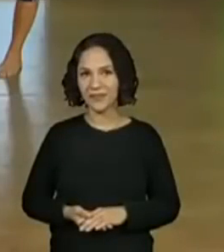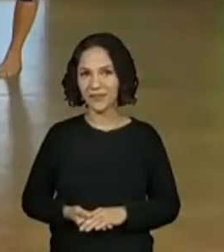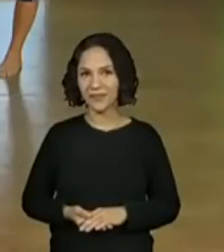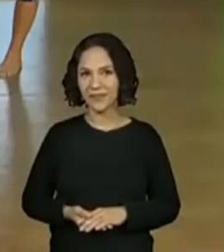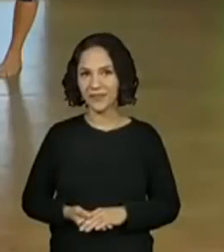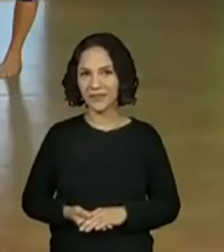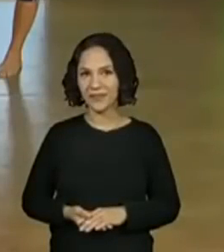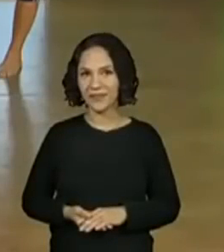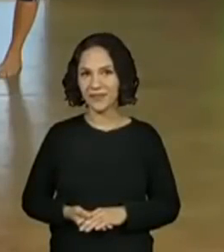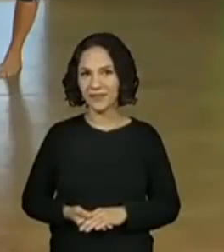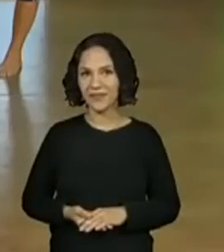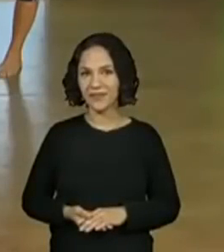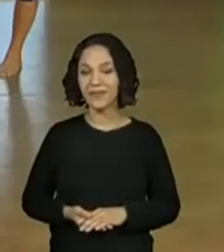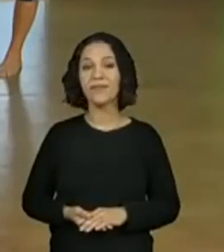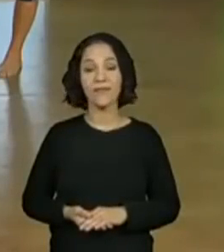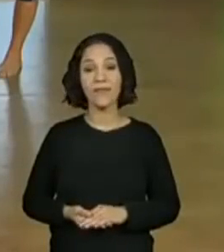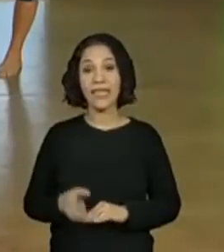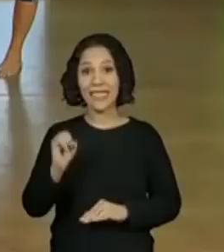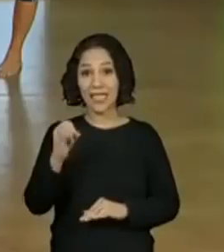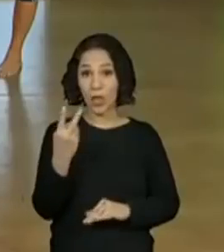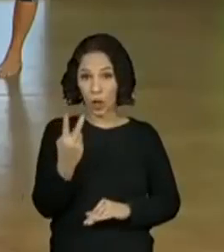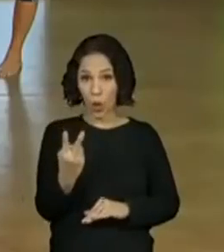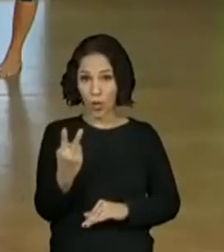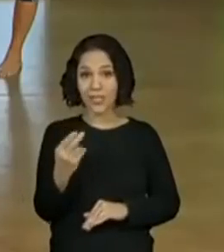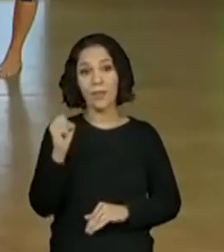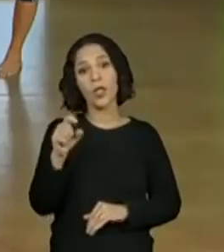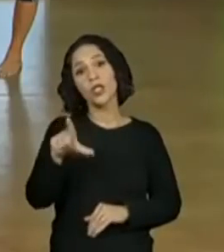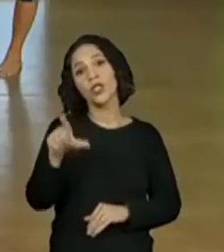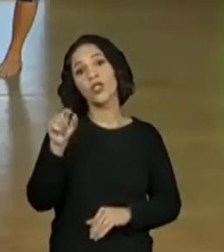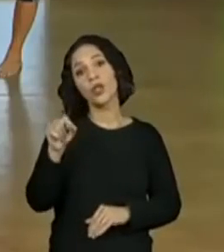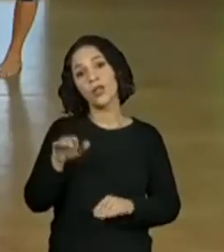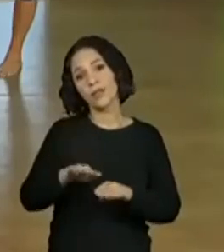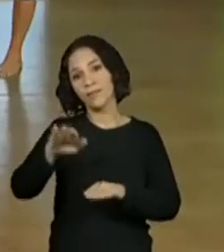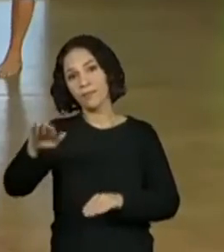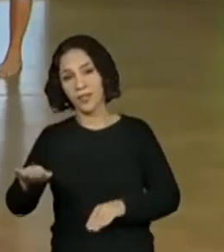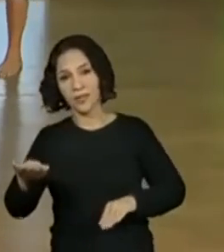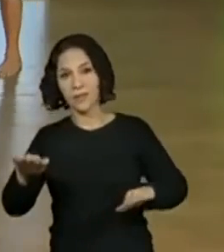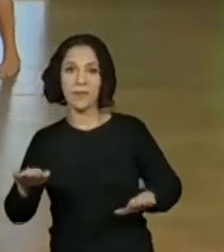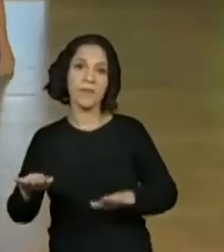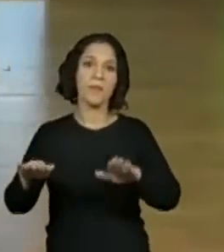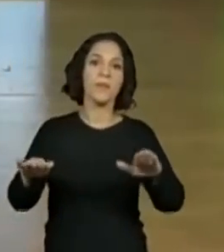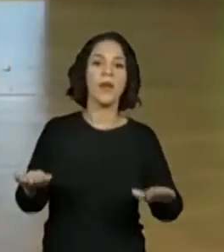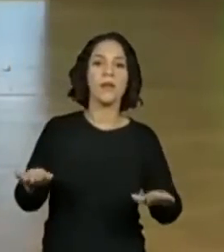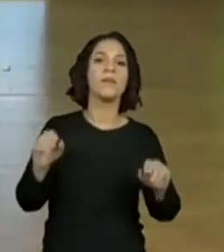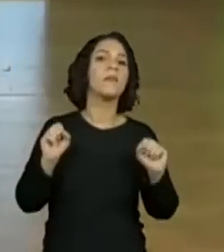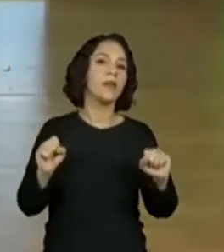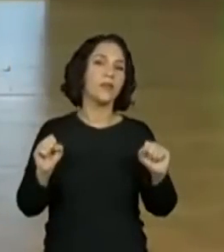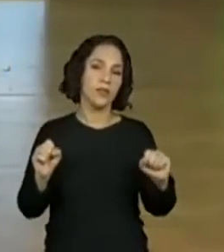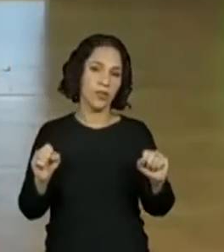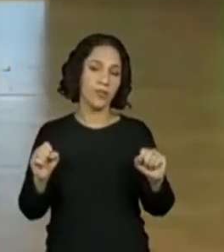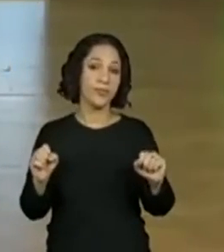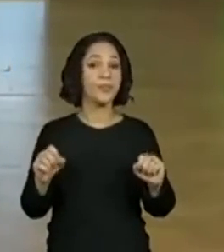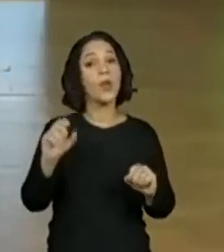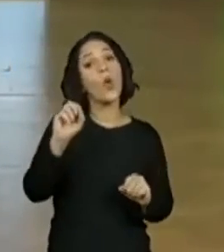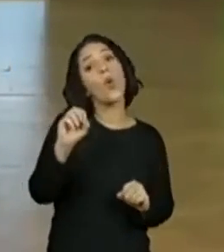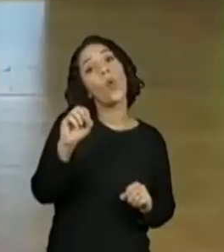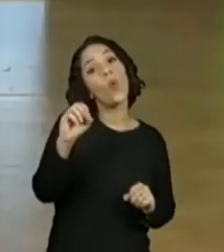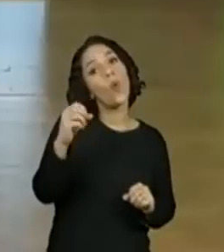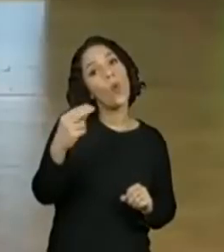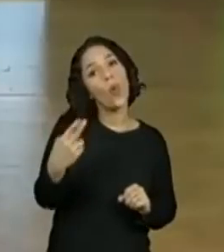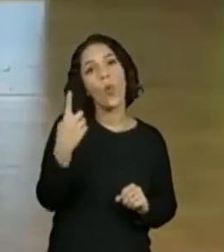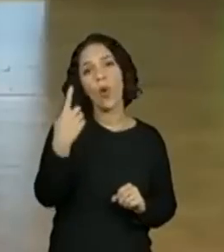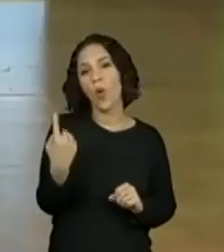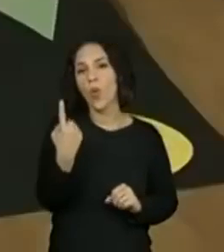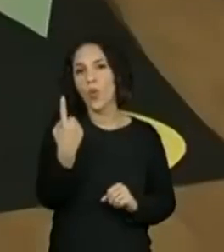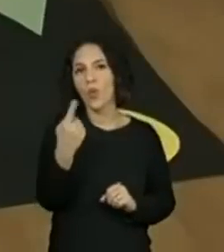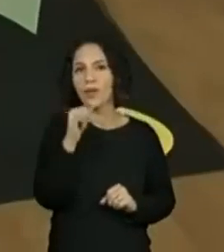Ah, quando tem duas, você vai... Com um pé em cada Isso. figura. Legal para criançada. Ou se Isso. quiser, um em